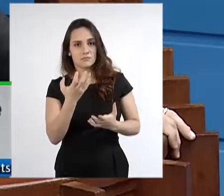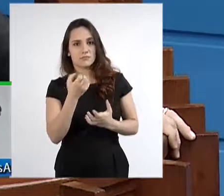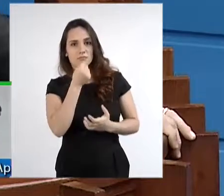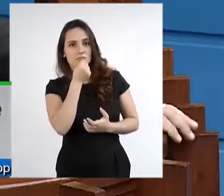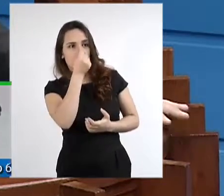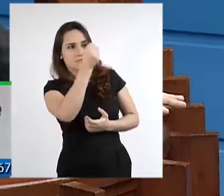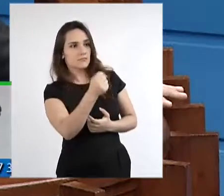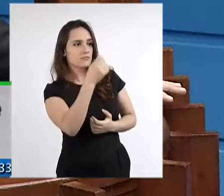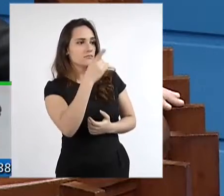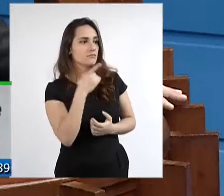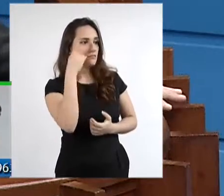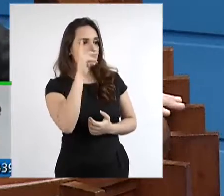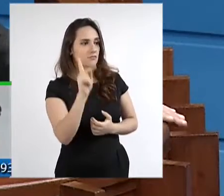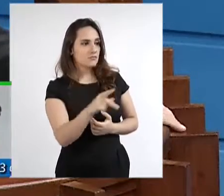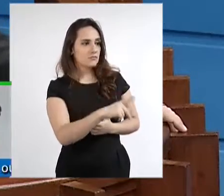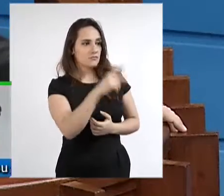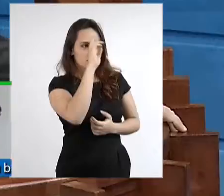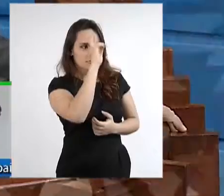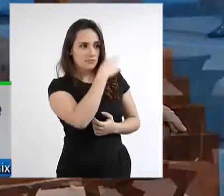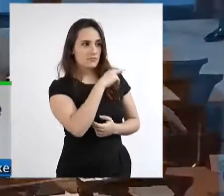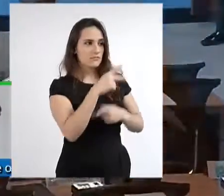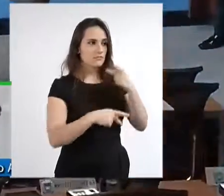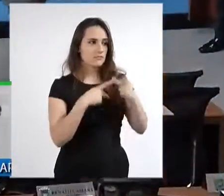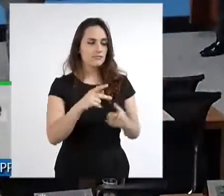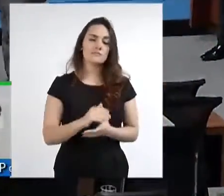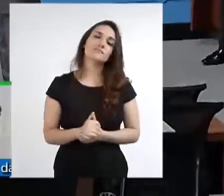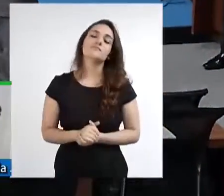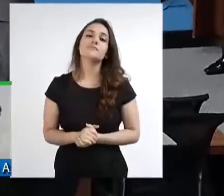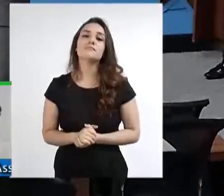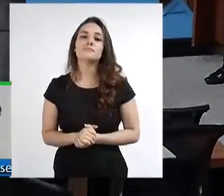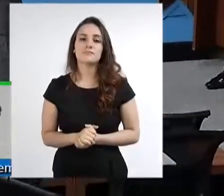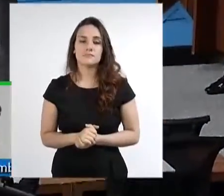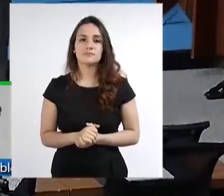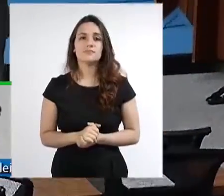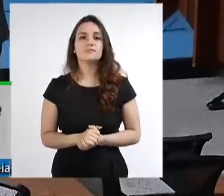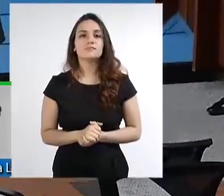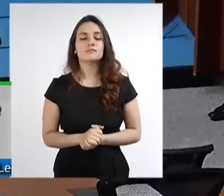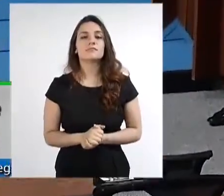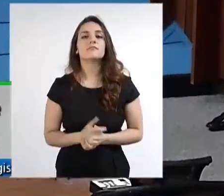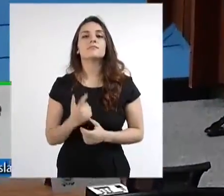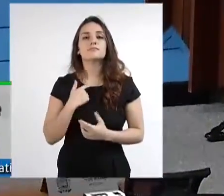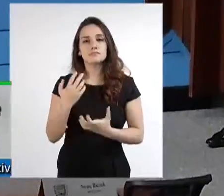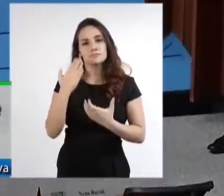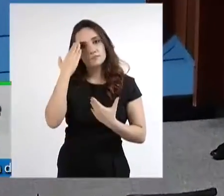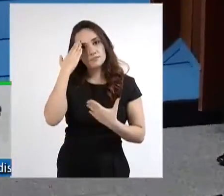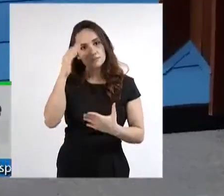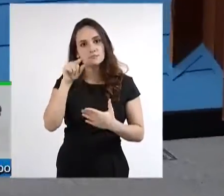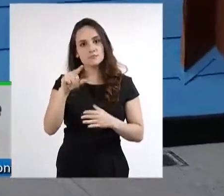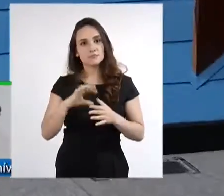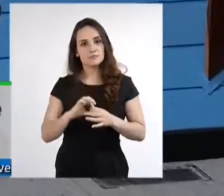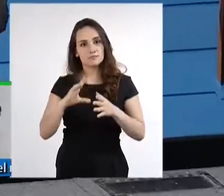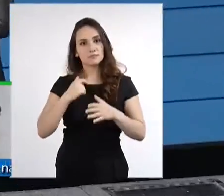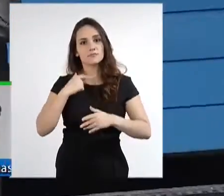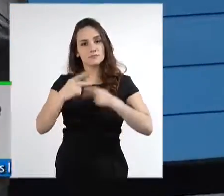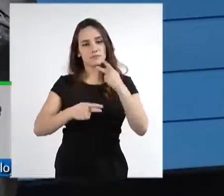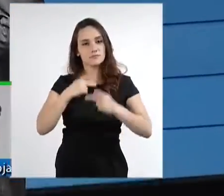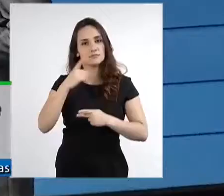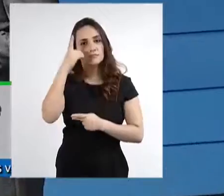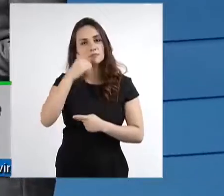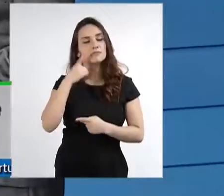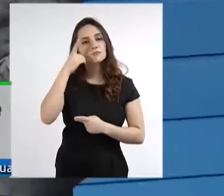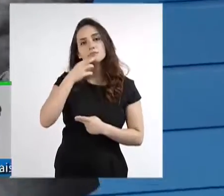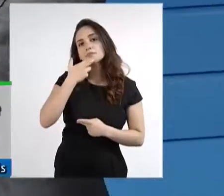Rinaldo fazer suas considerações. Eu quero te agradecer pela concessão da parte, deputado Renato,